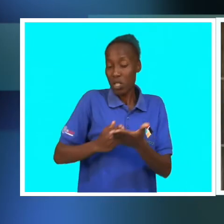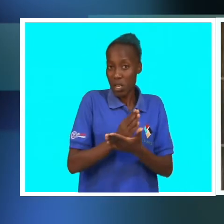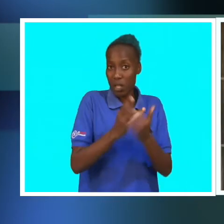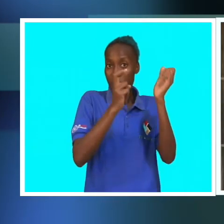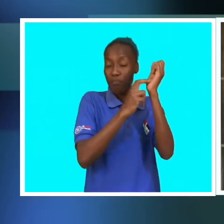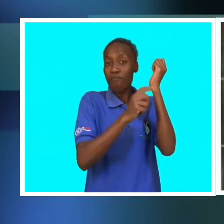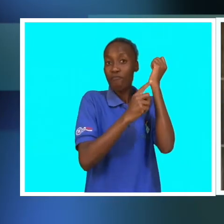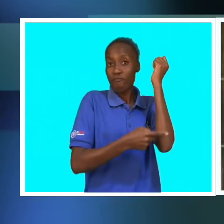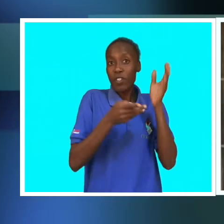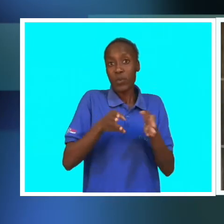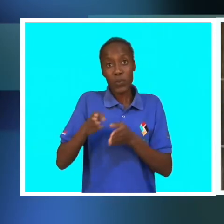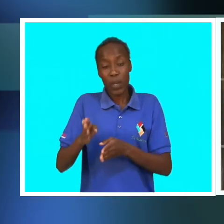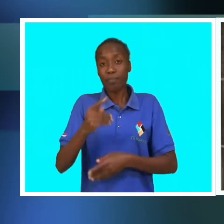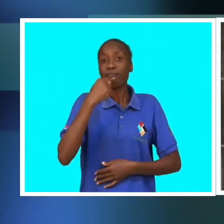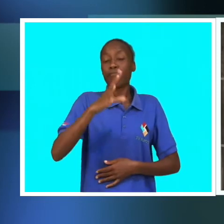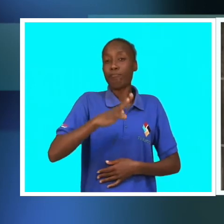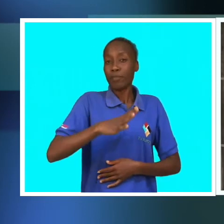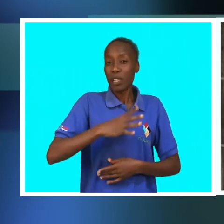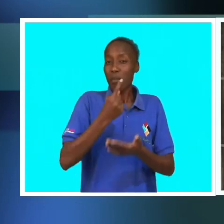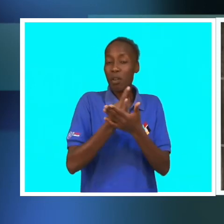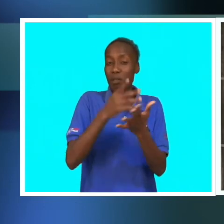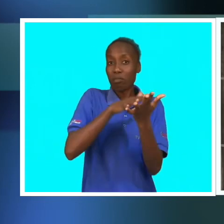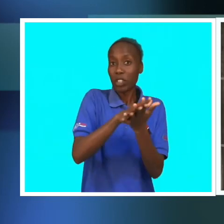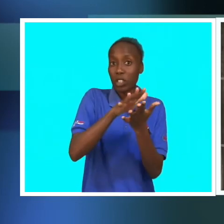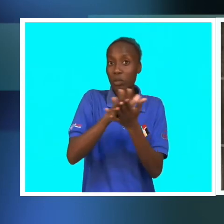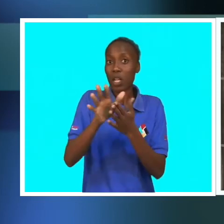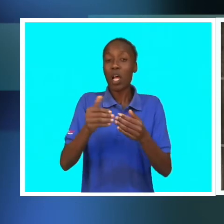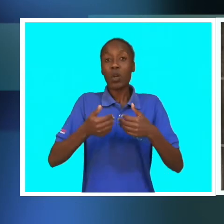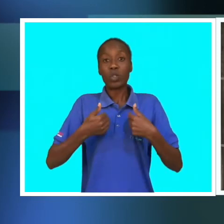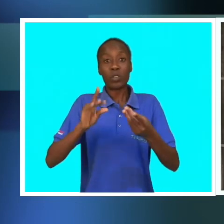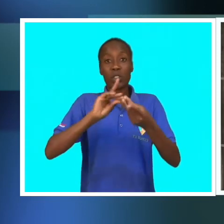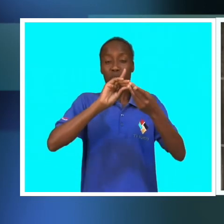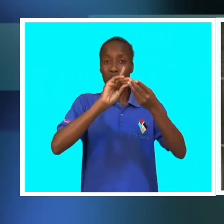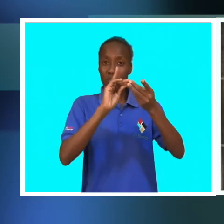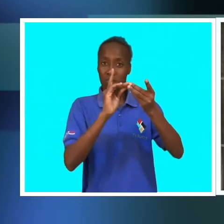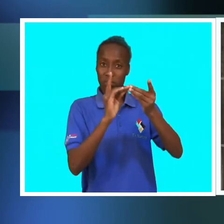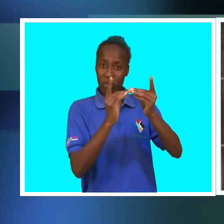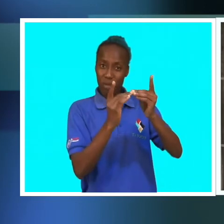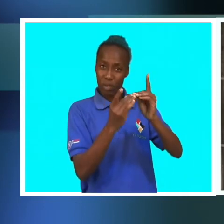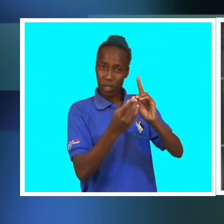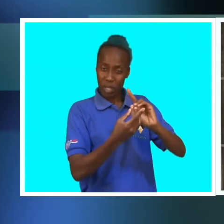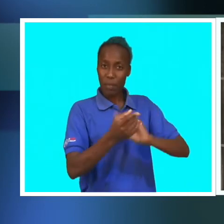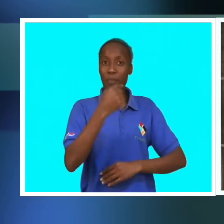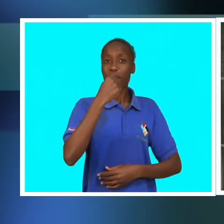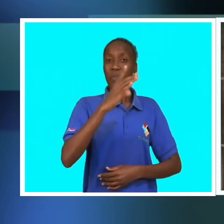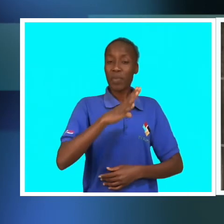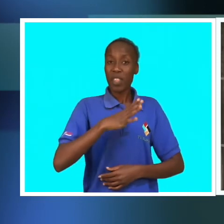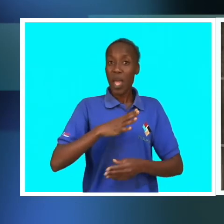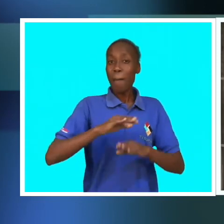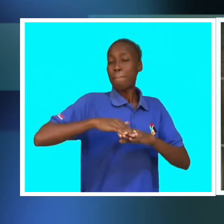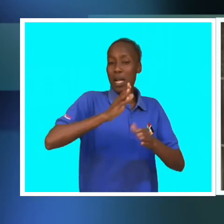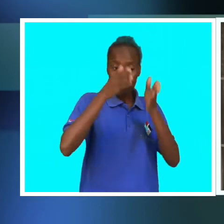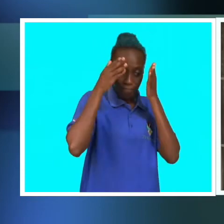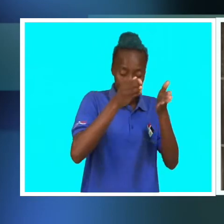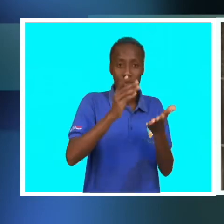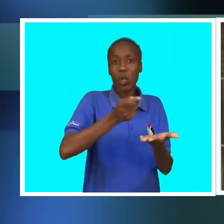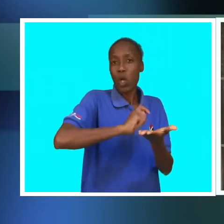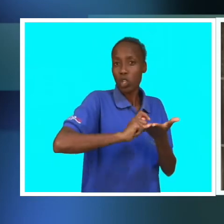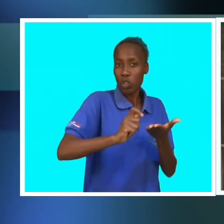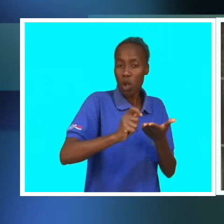direitos sexuais. Achamos que é importante informar o jovem adolescente, mas também as pessoas ao seu redor que passam a maior parte do tempo na escola.